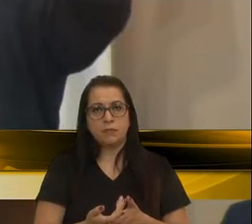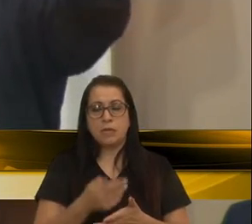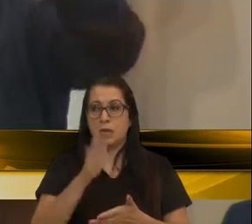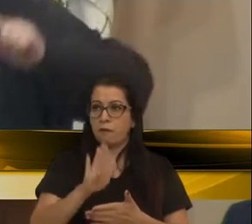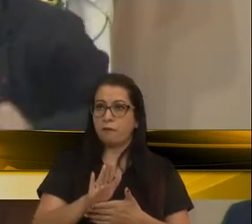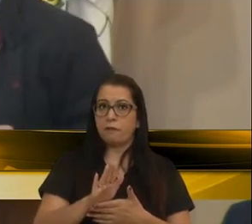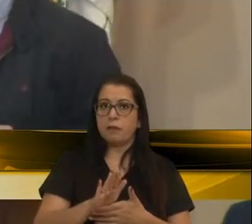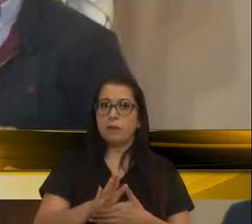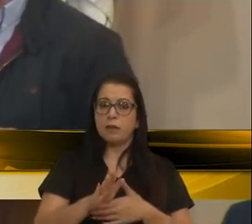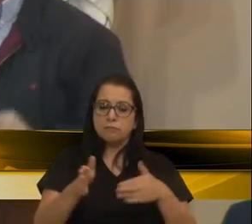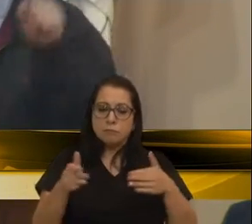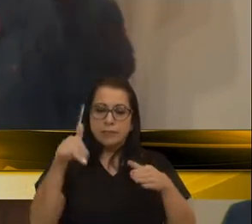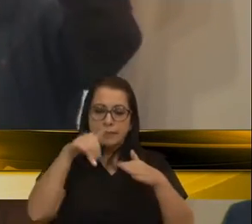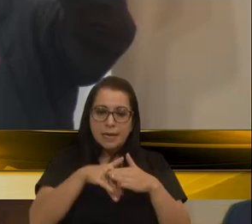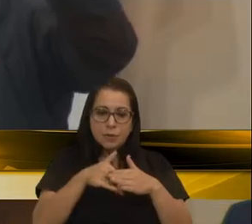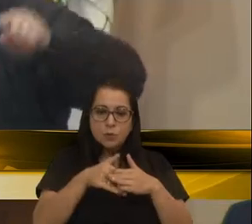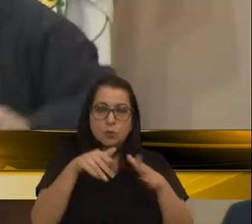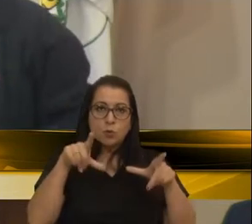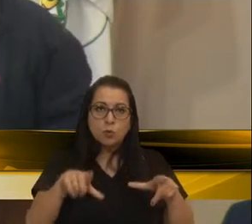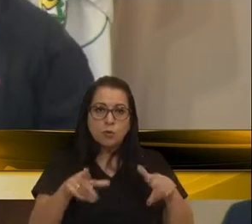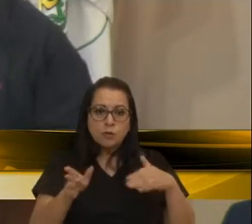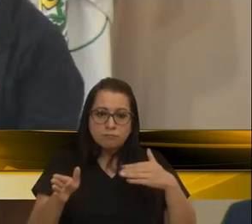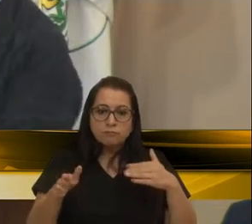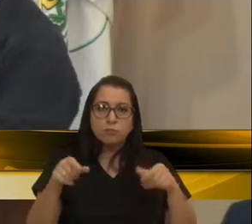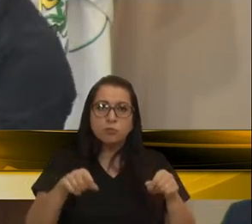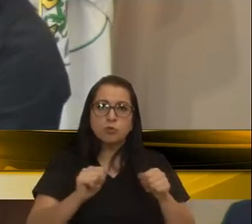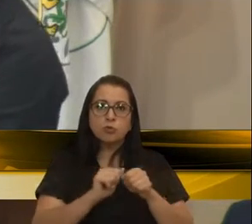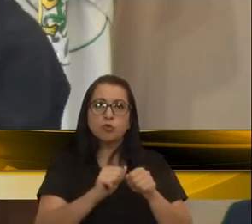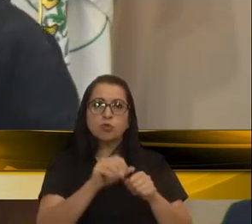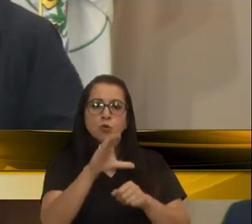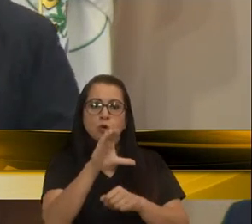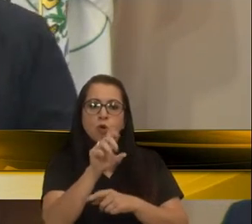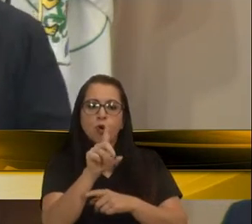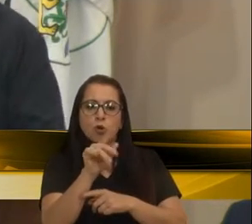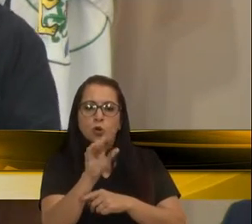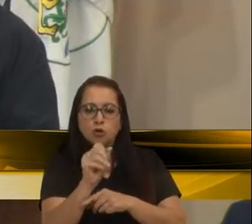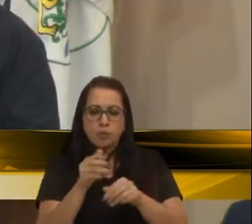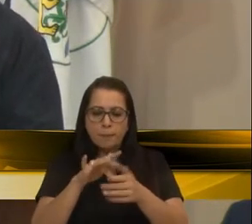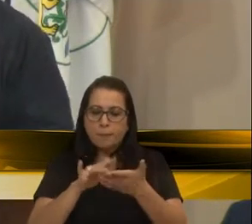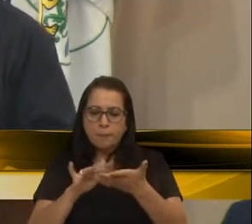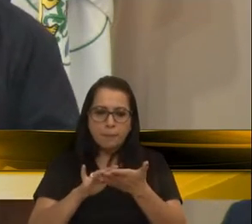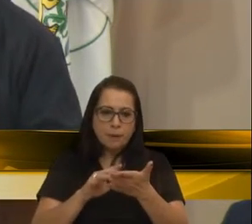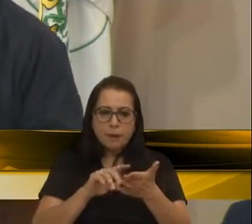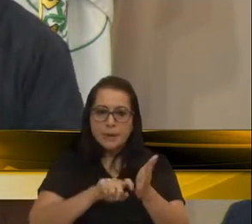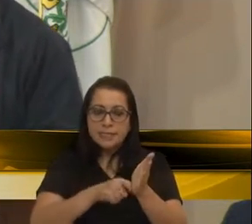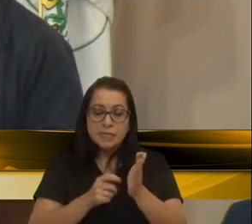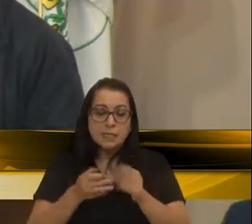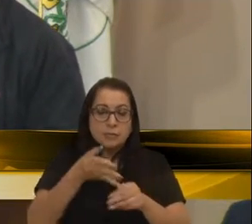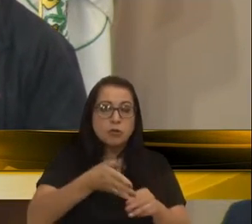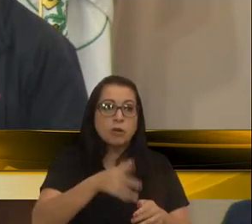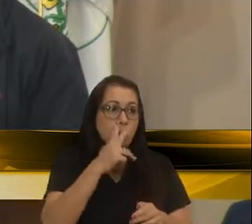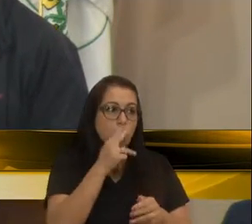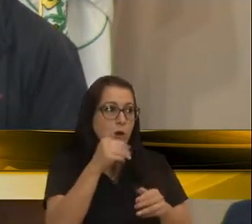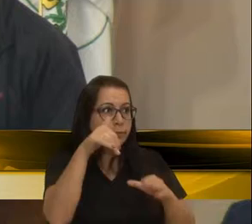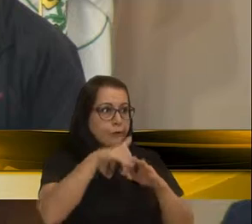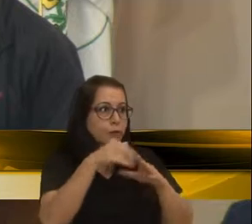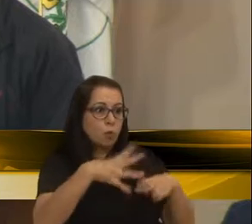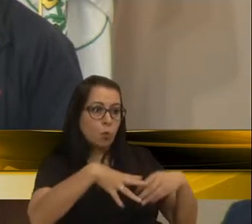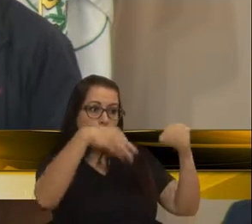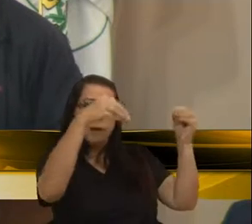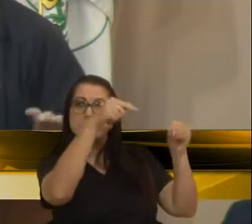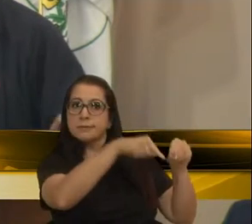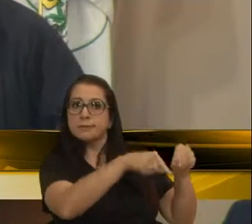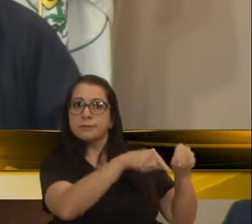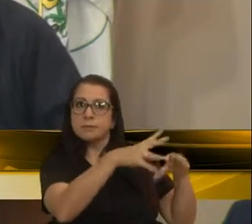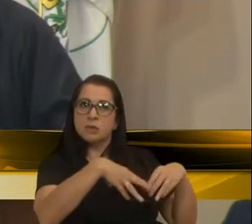ali encerrado, ali trancado com os códigos para chegar à sua sala, no seu castelo. Mas é